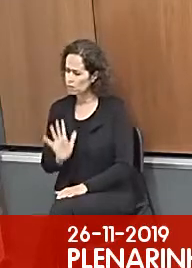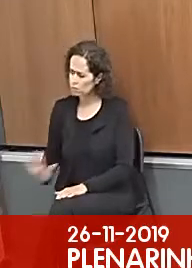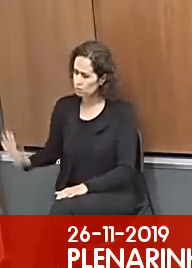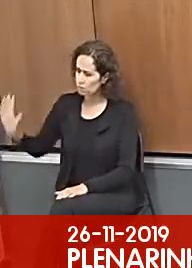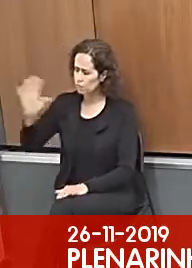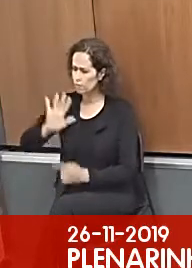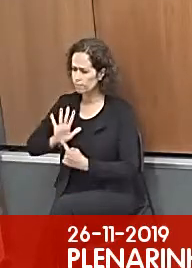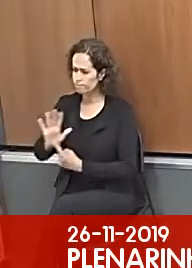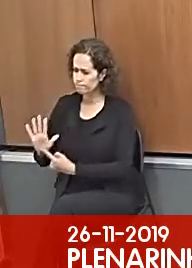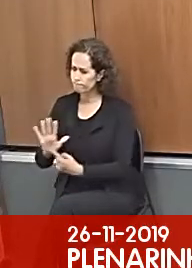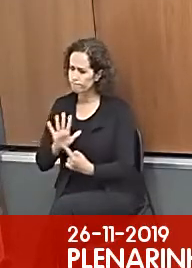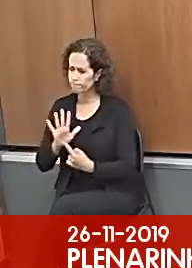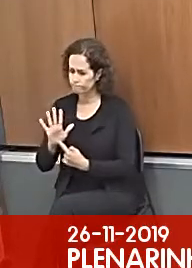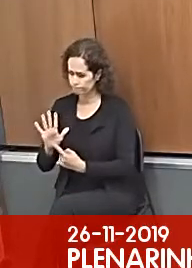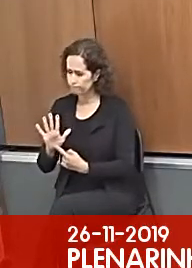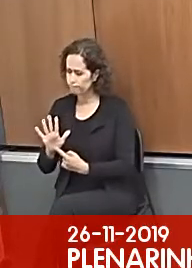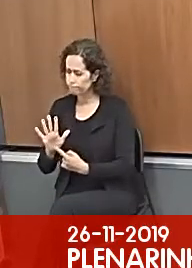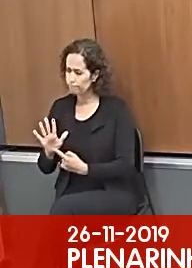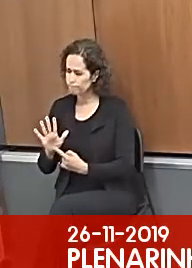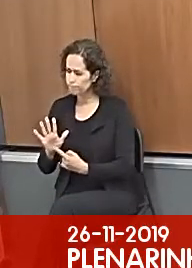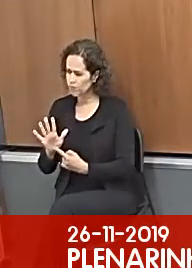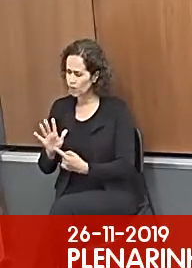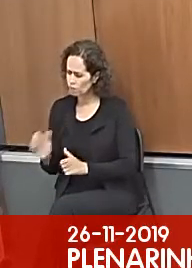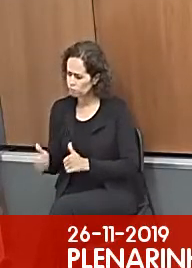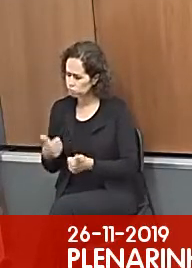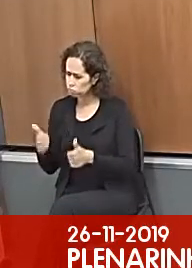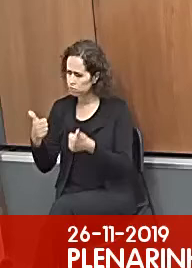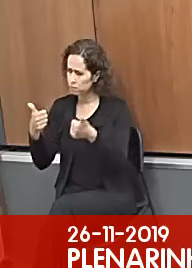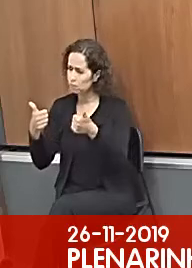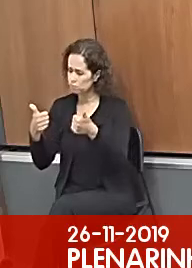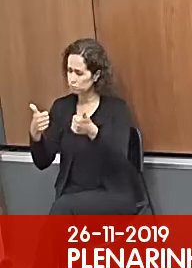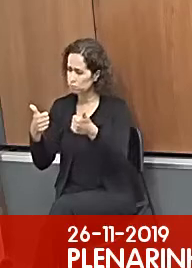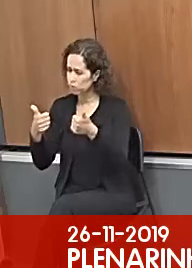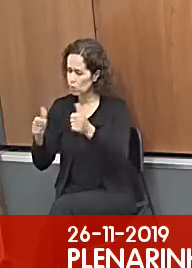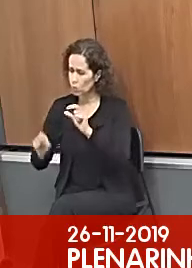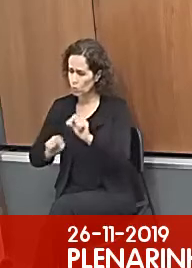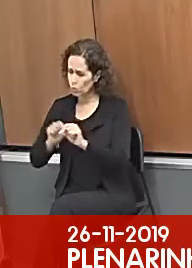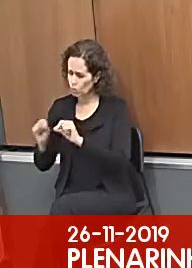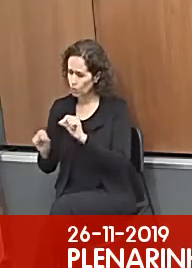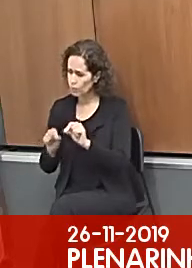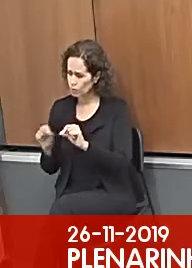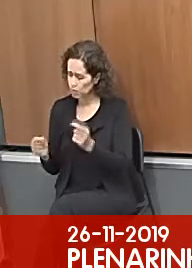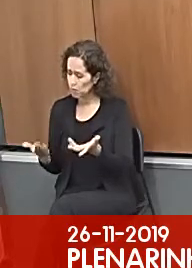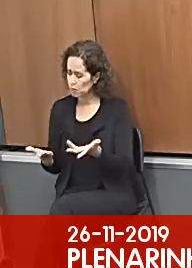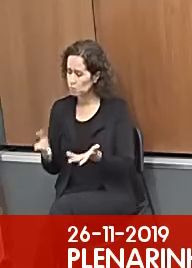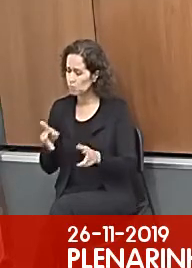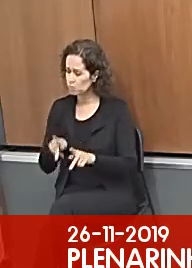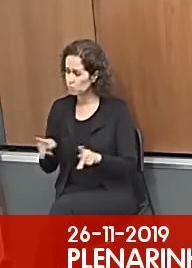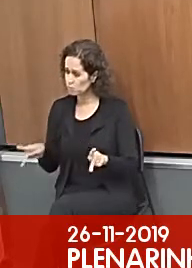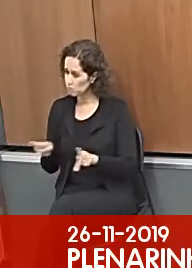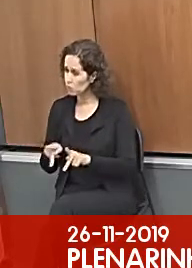nacional nesta qualificação e que, acredite, professor,